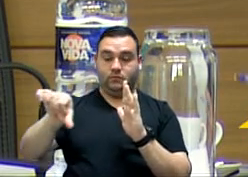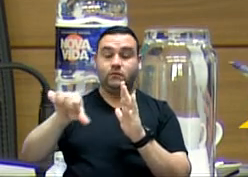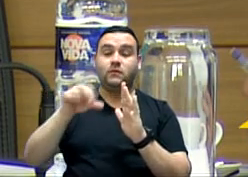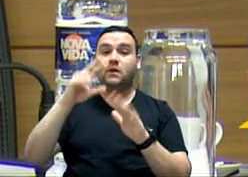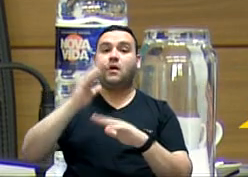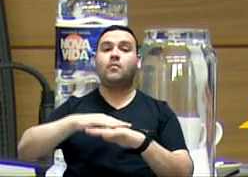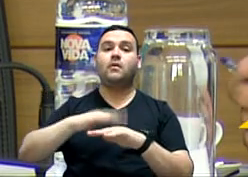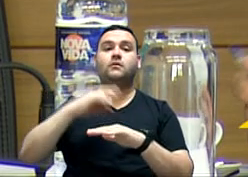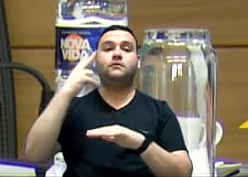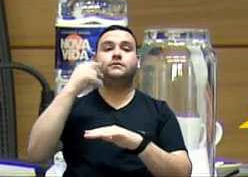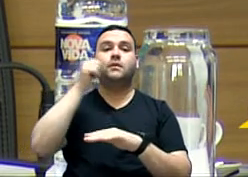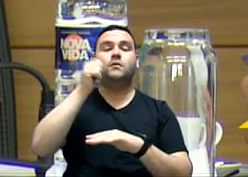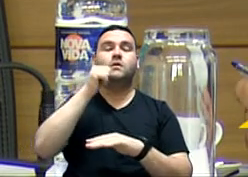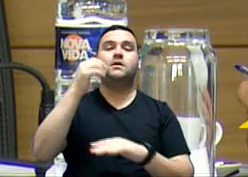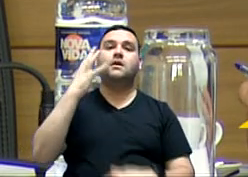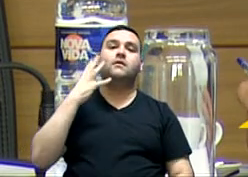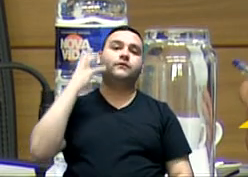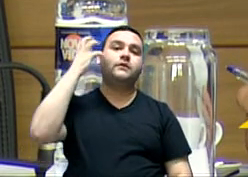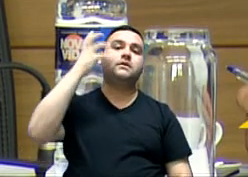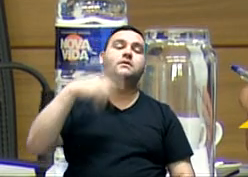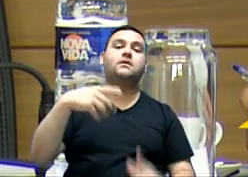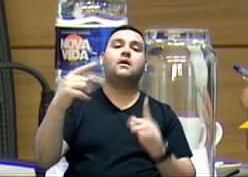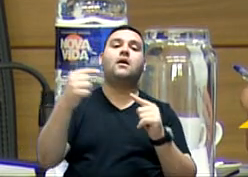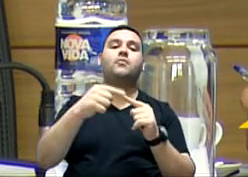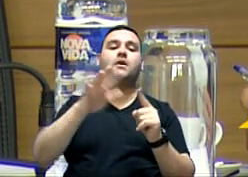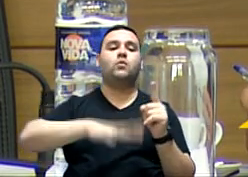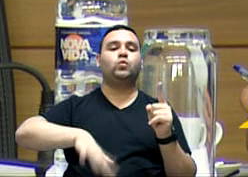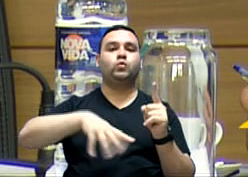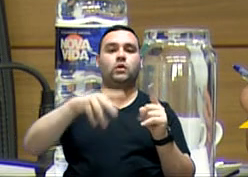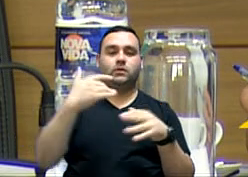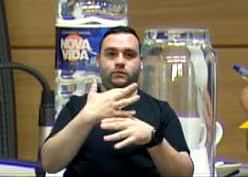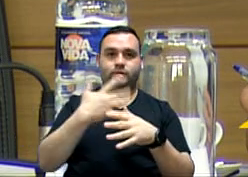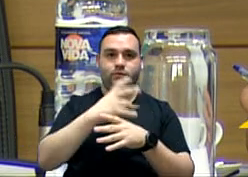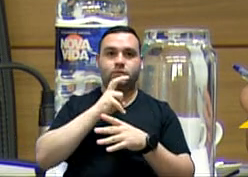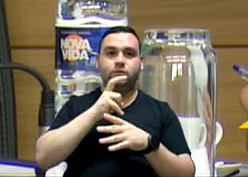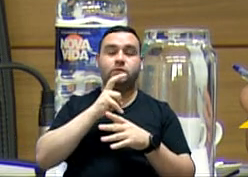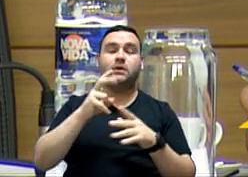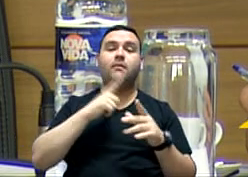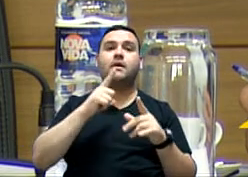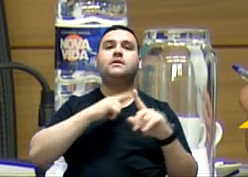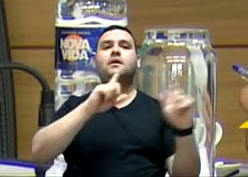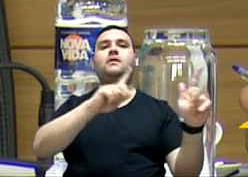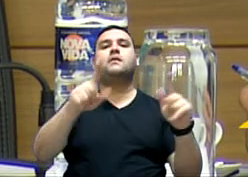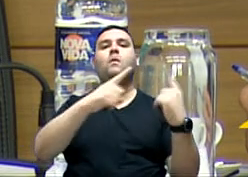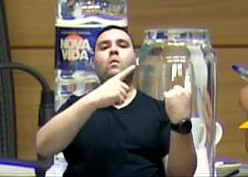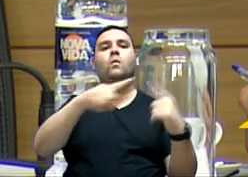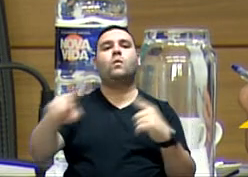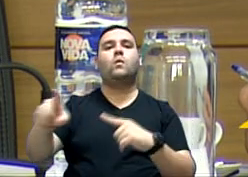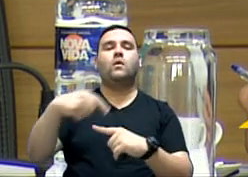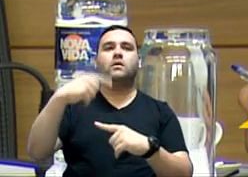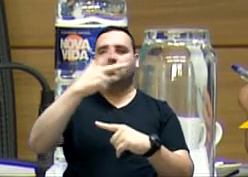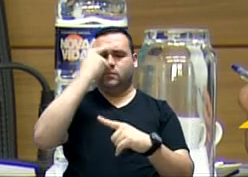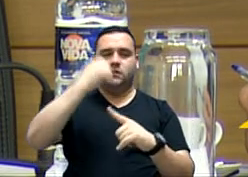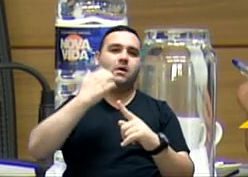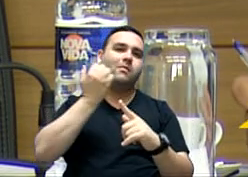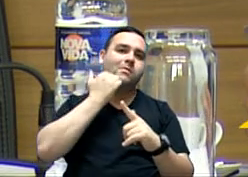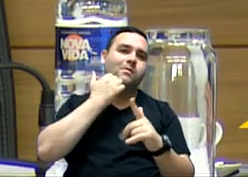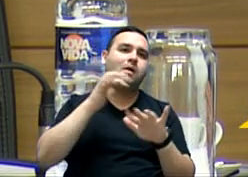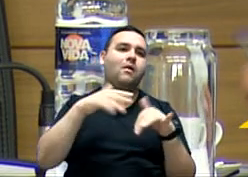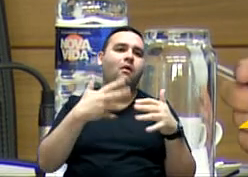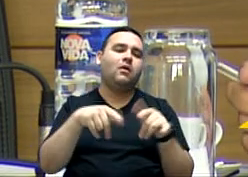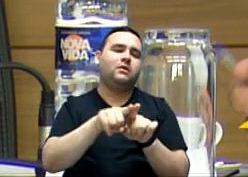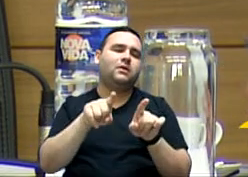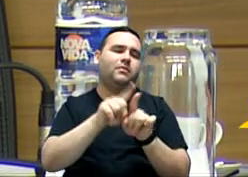de autoria da vereadora Fernanda Garcia, institui no âmbito do município de Sorocaba a campanha de enfrentamento ao assédio e à violência